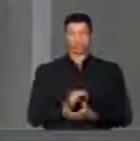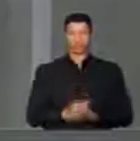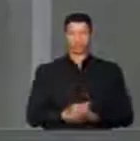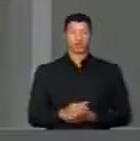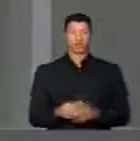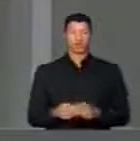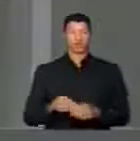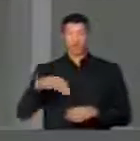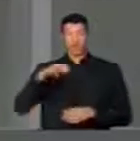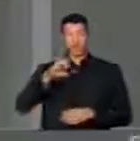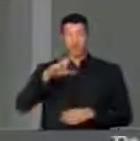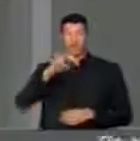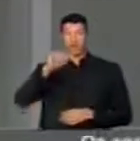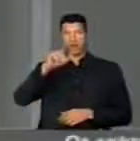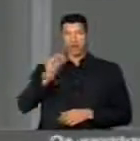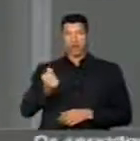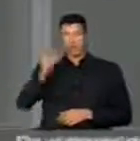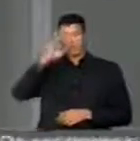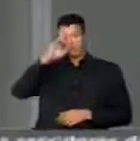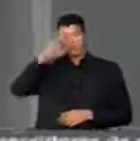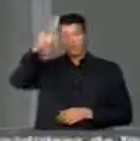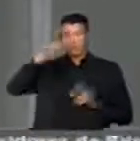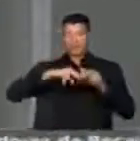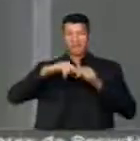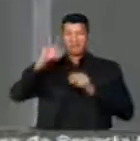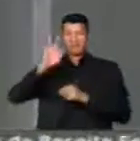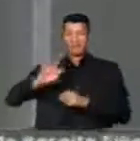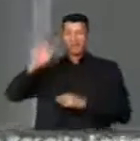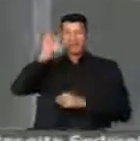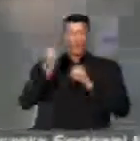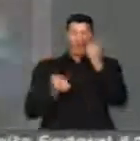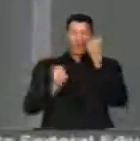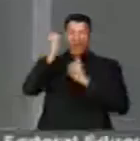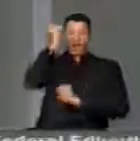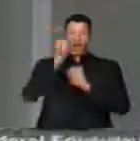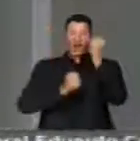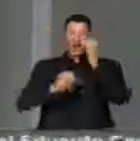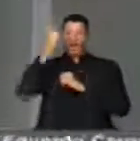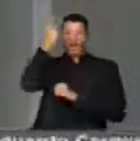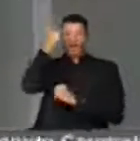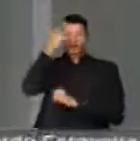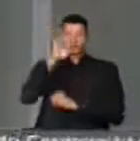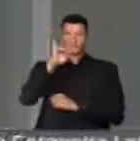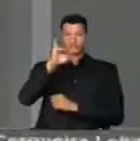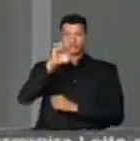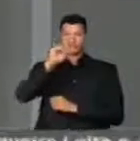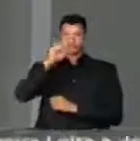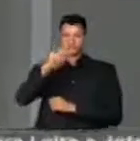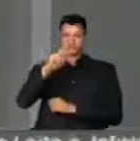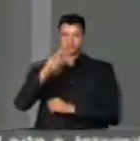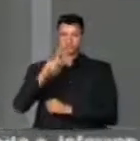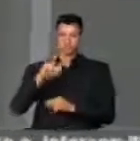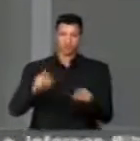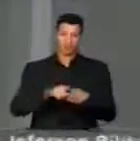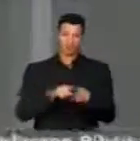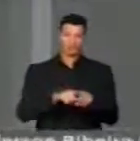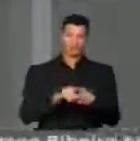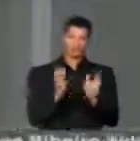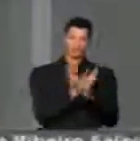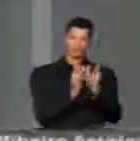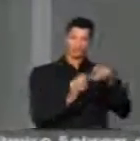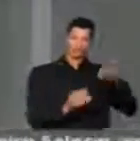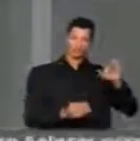O mercado liderado pela Federação das Indústrias do Estado de São Paulo, a Fiesp, parte expressiva do